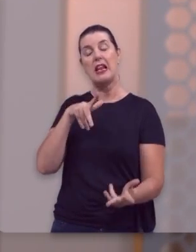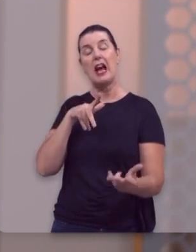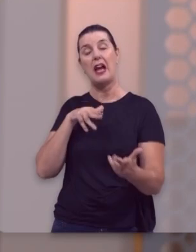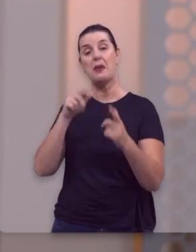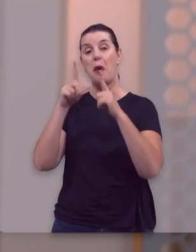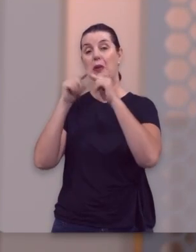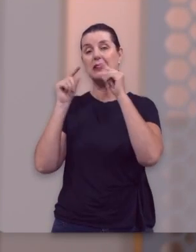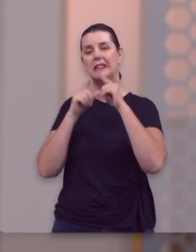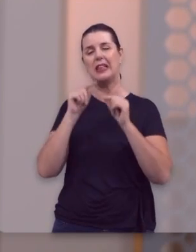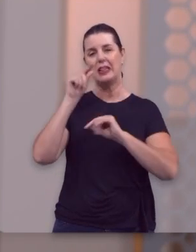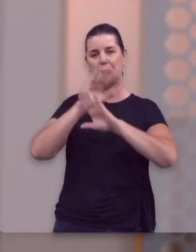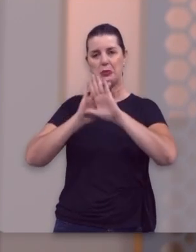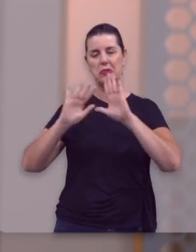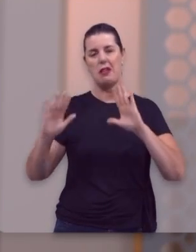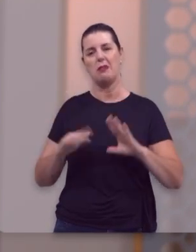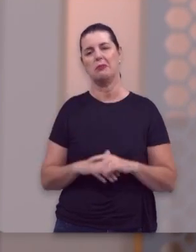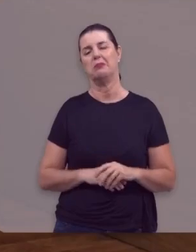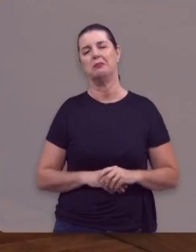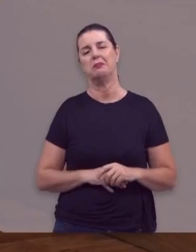firmamento.